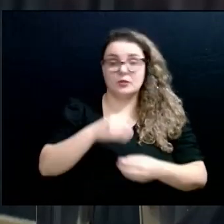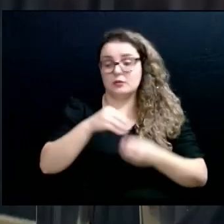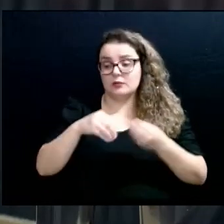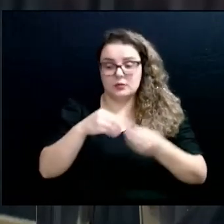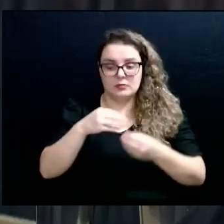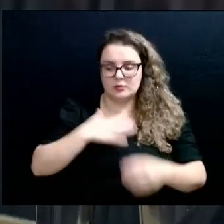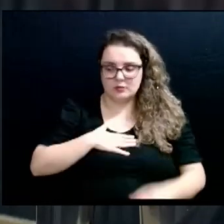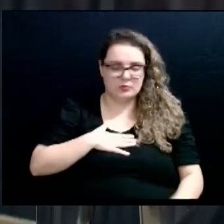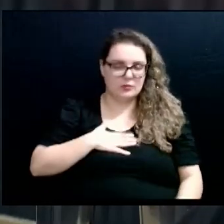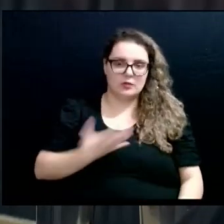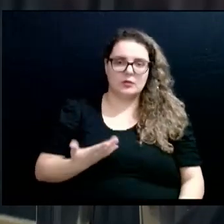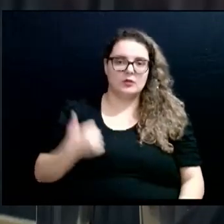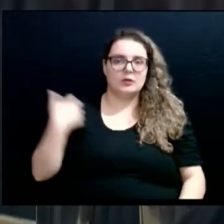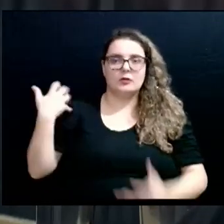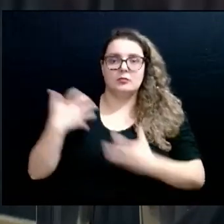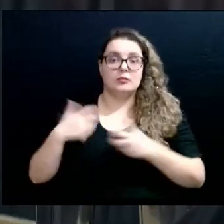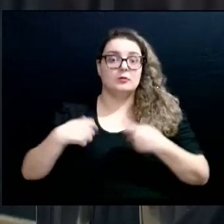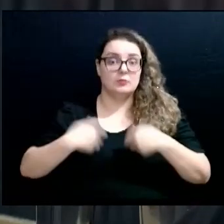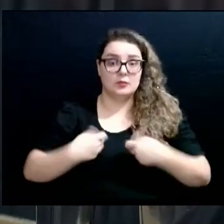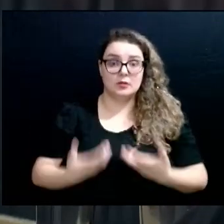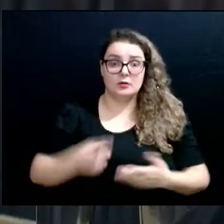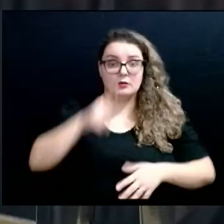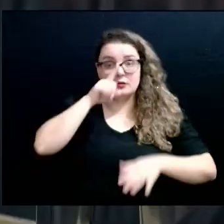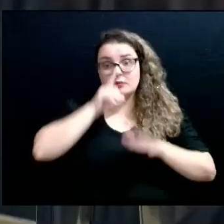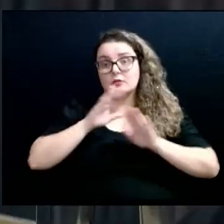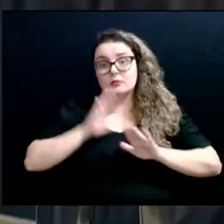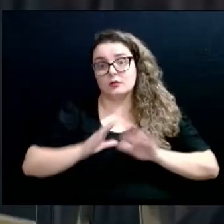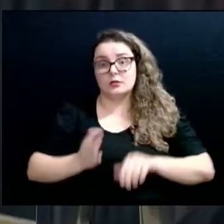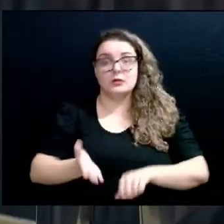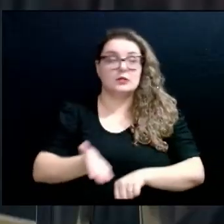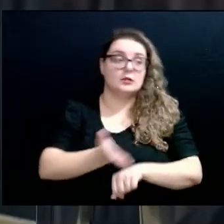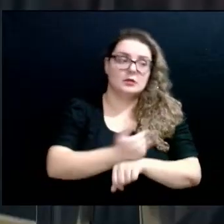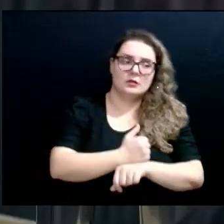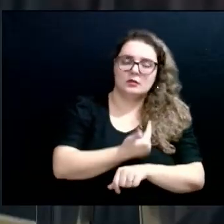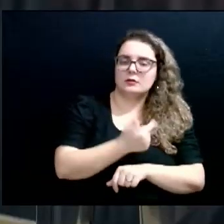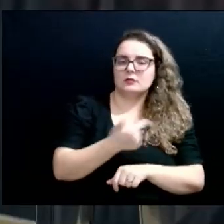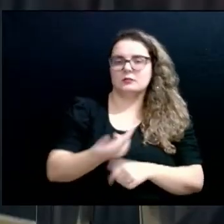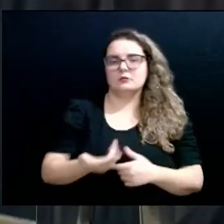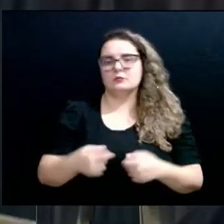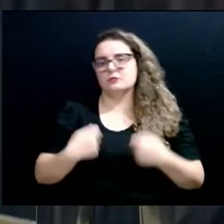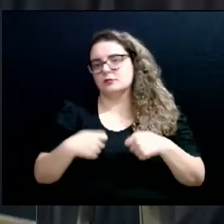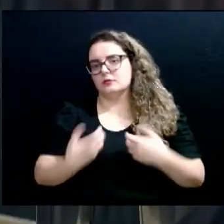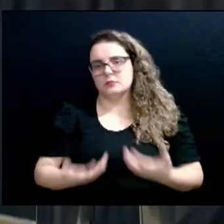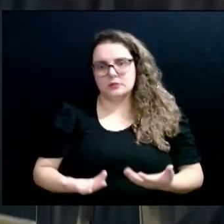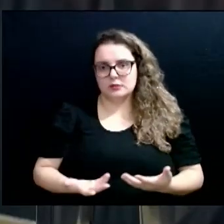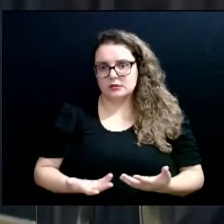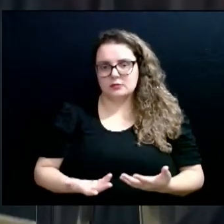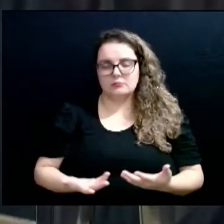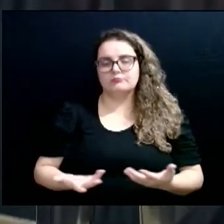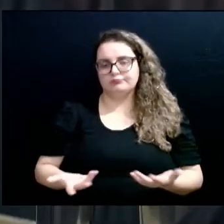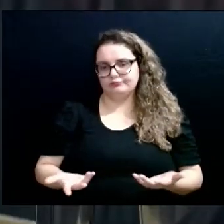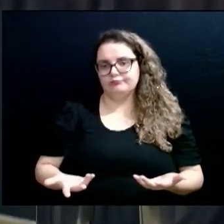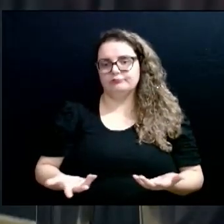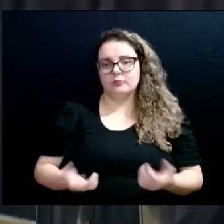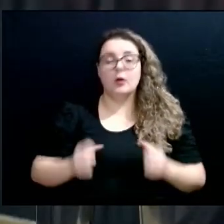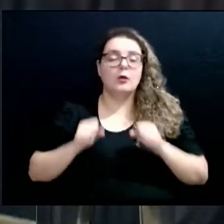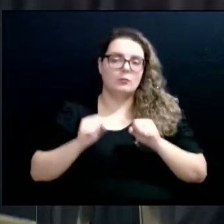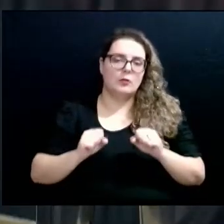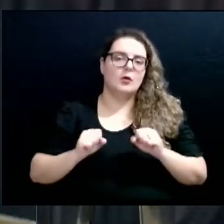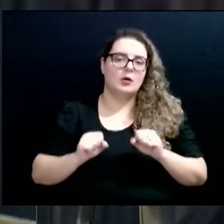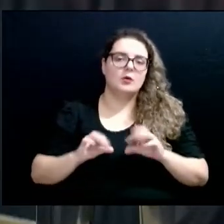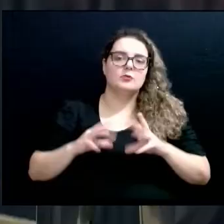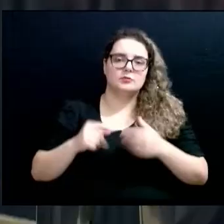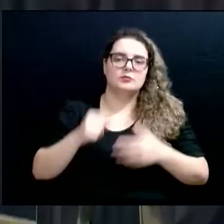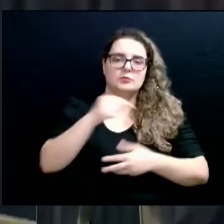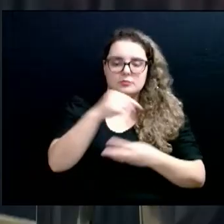eu preciso tomar cuidados que antes eu não precisava, né? Então, acho que pode ser todas essas três coisas